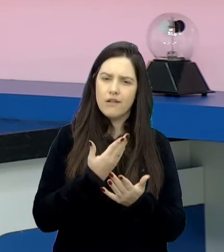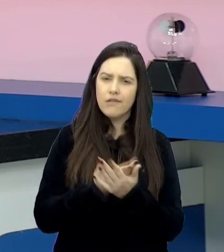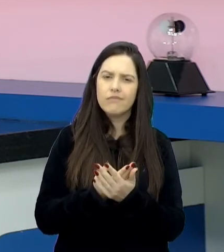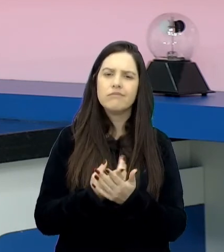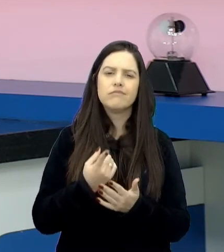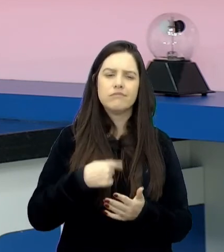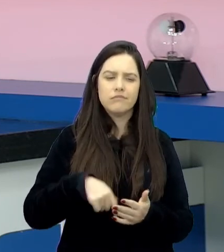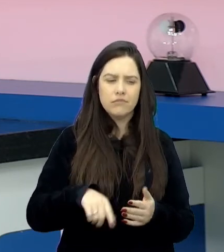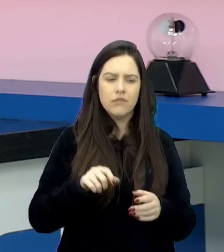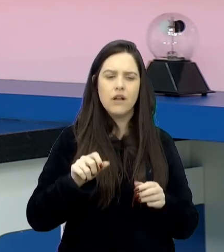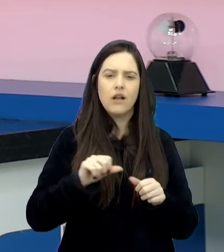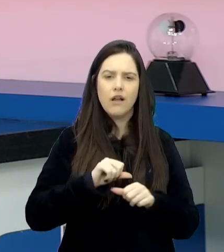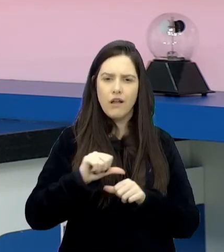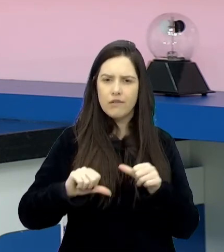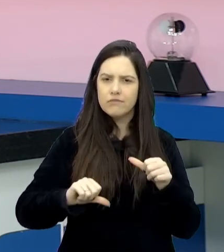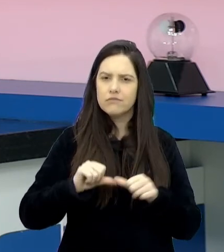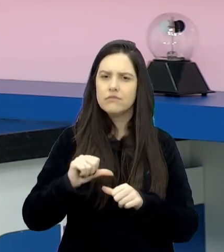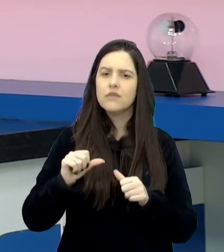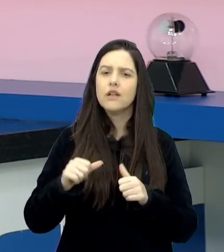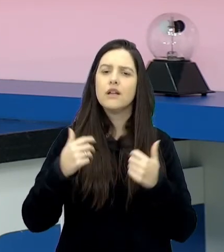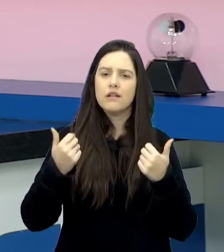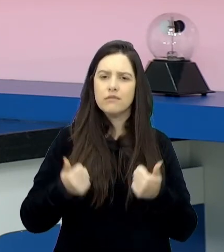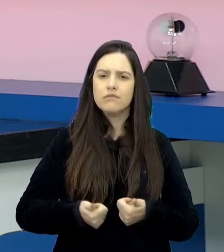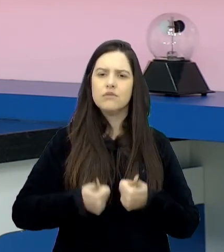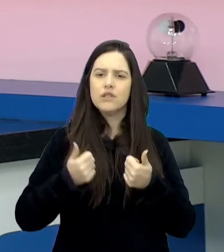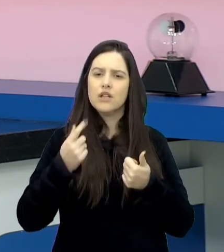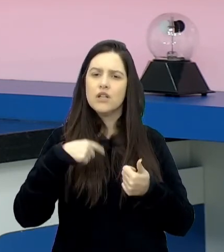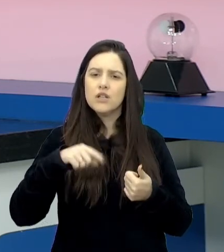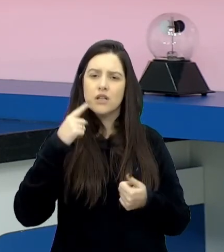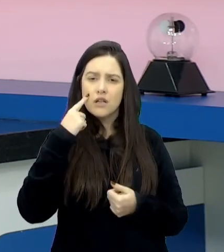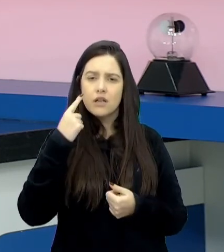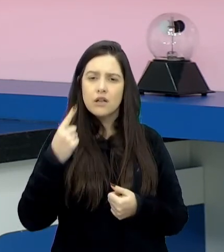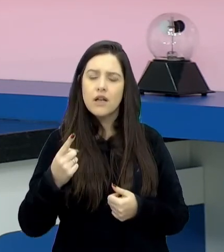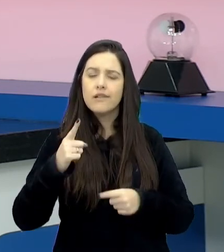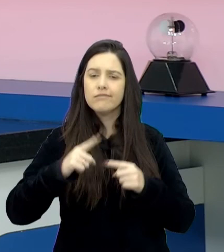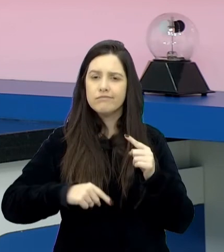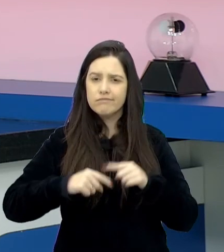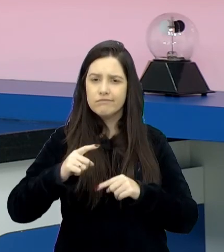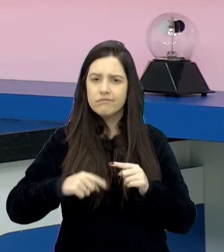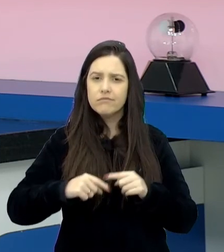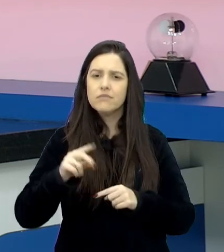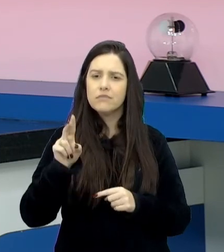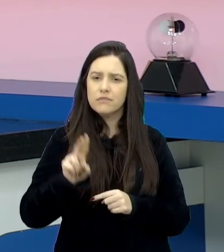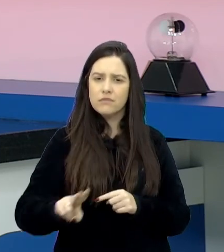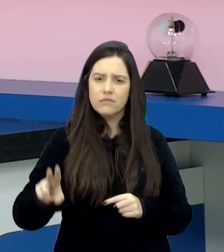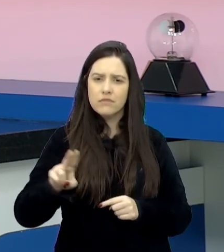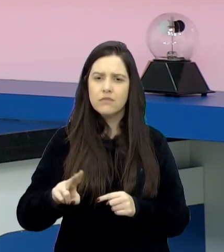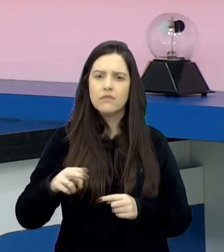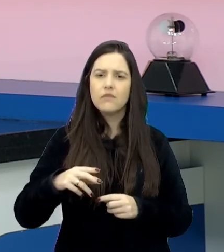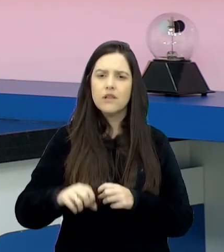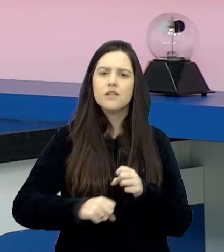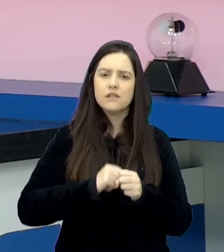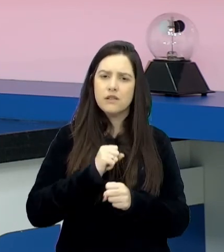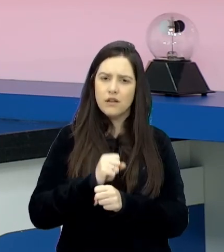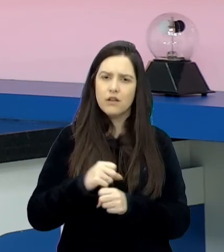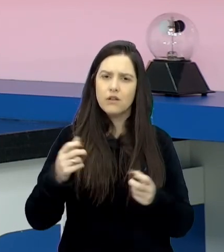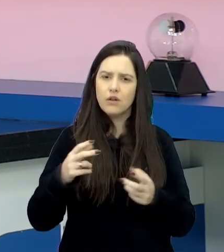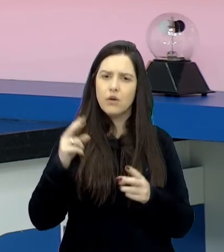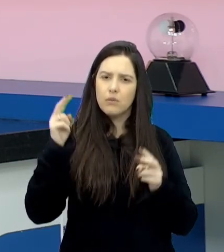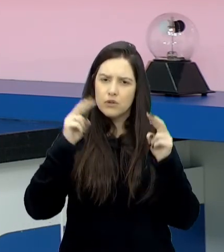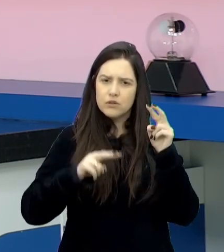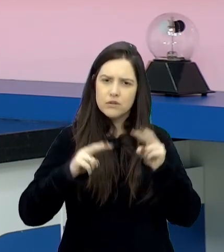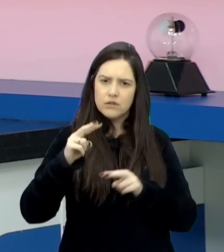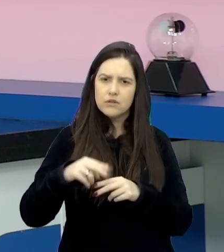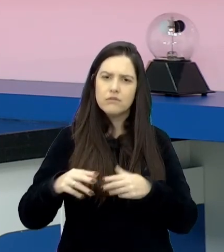uma usina, por exemplo, nuclear, tem que tomar cuidado. Quando esses materiais, eles são utilizados na medicina, como a gente viu, na indústria,